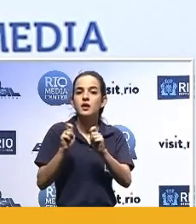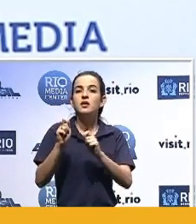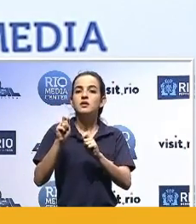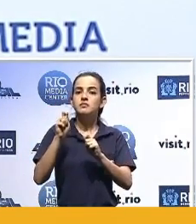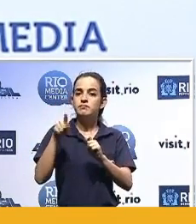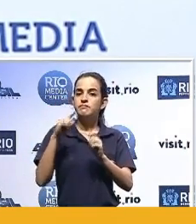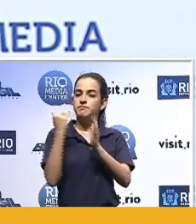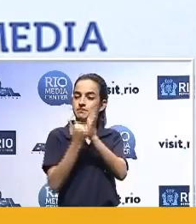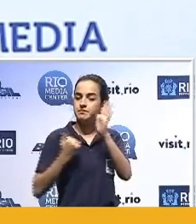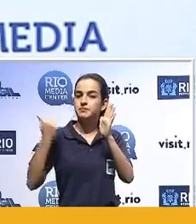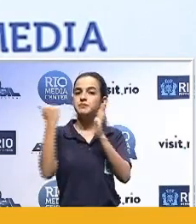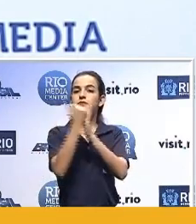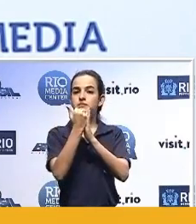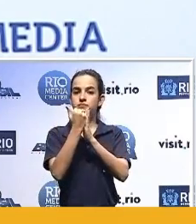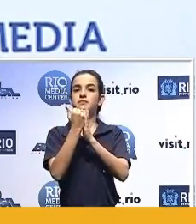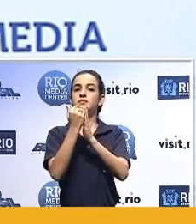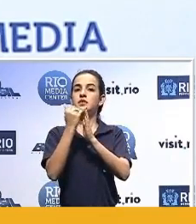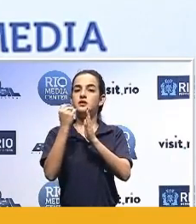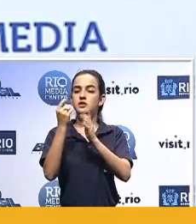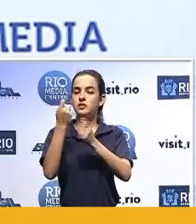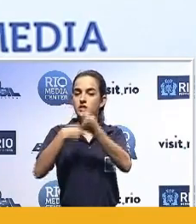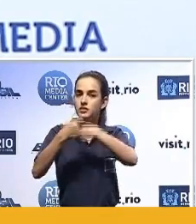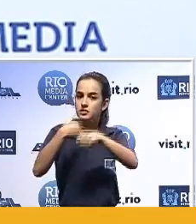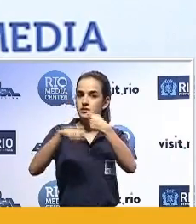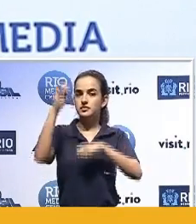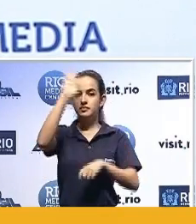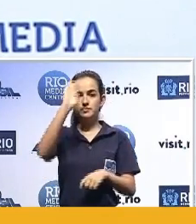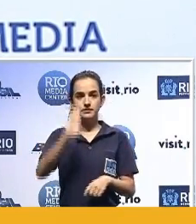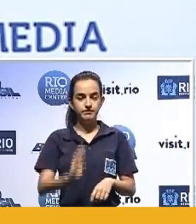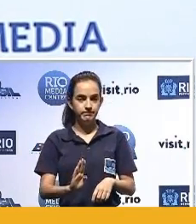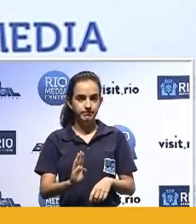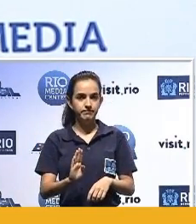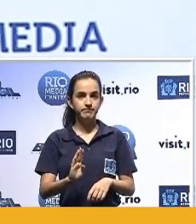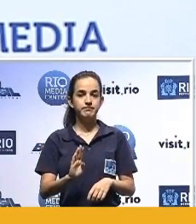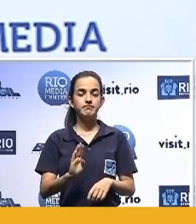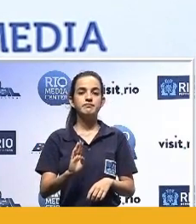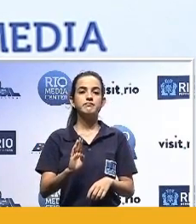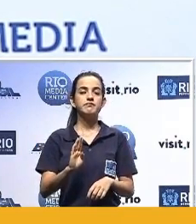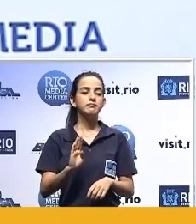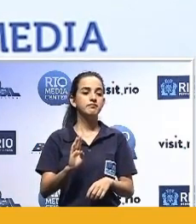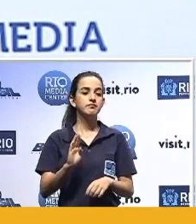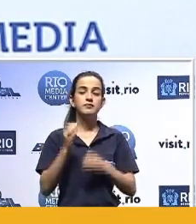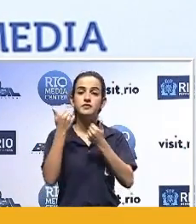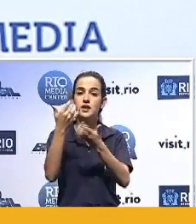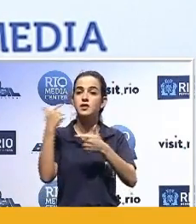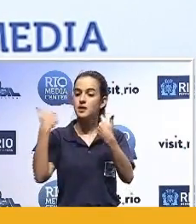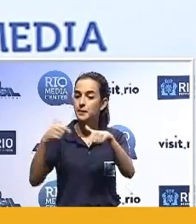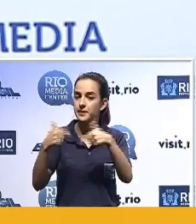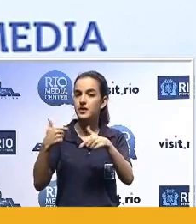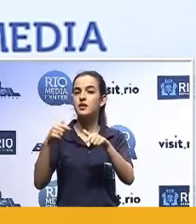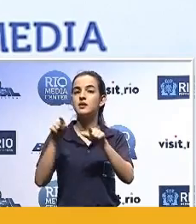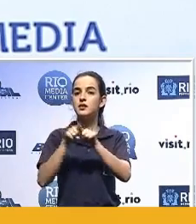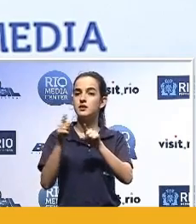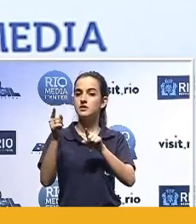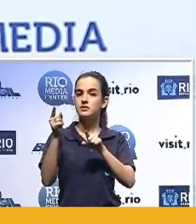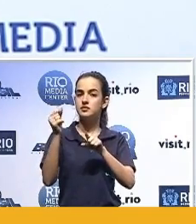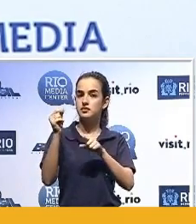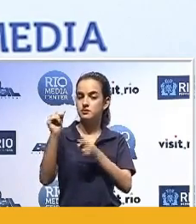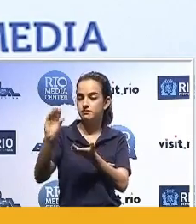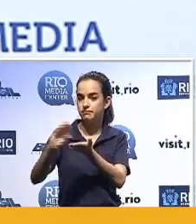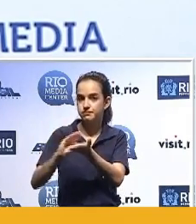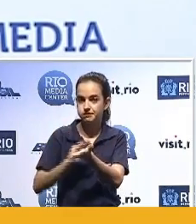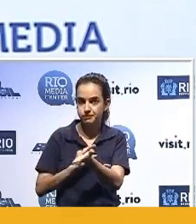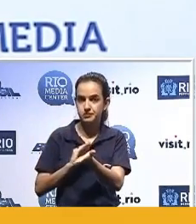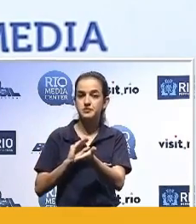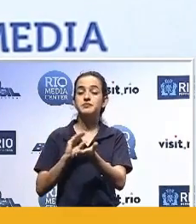potencial de movimentar a economia do Brasil, alavancando negócios, gerando emprego e renda. O Ministério do